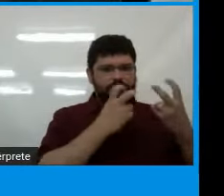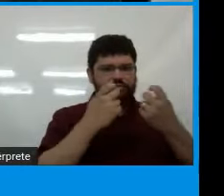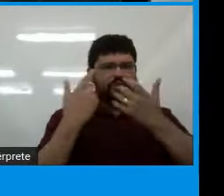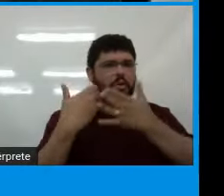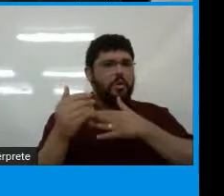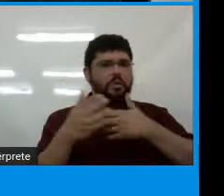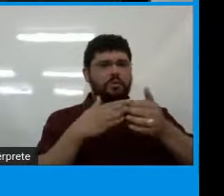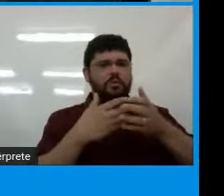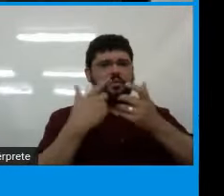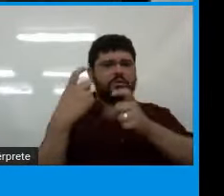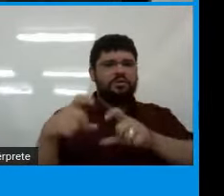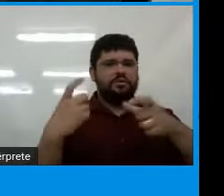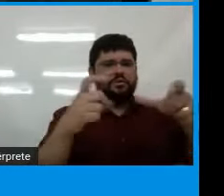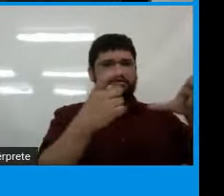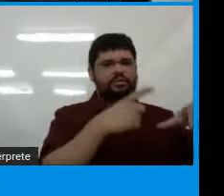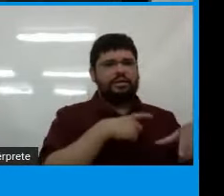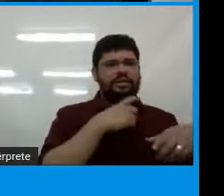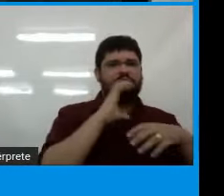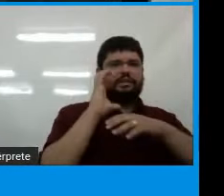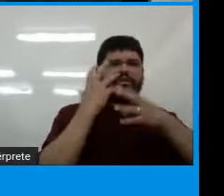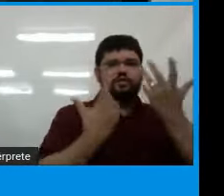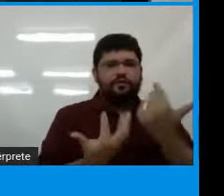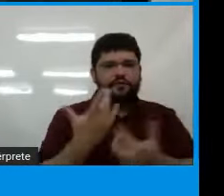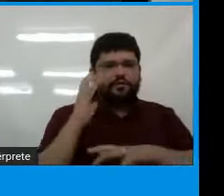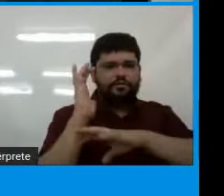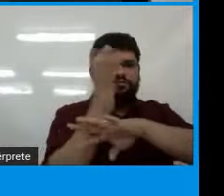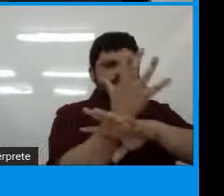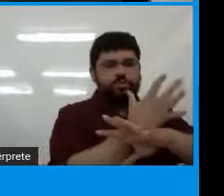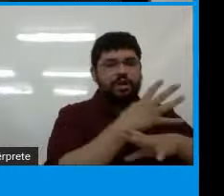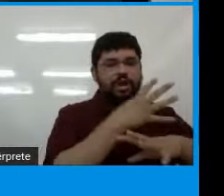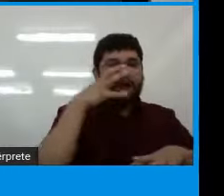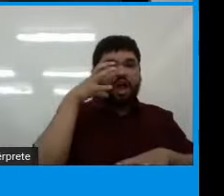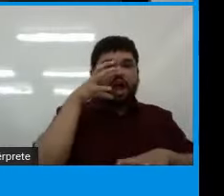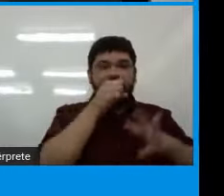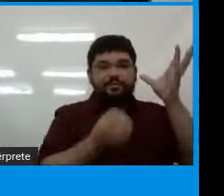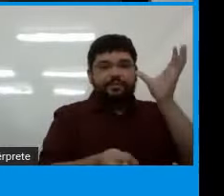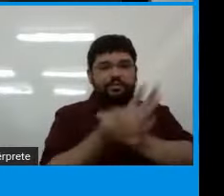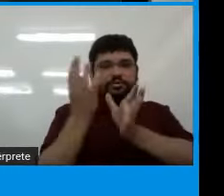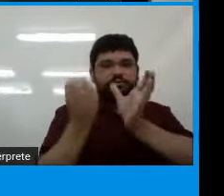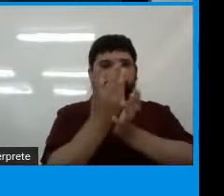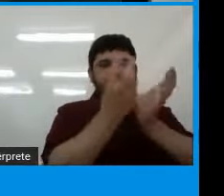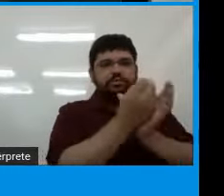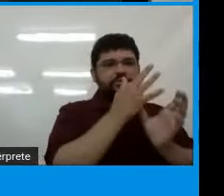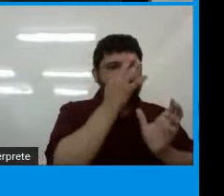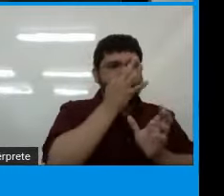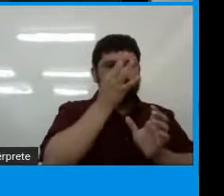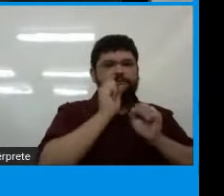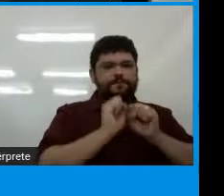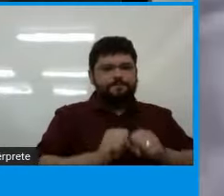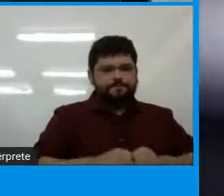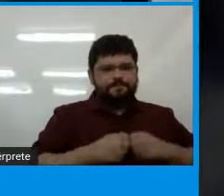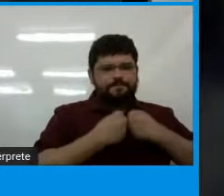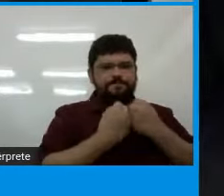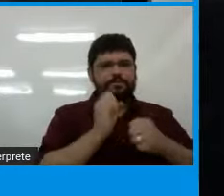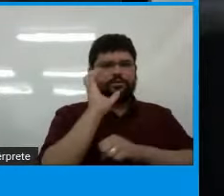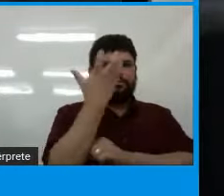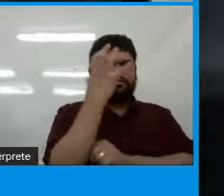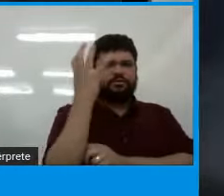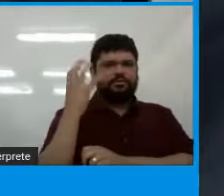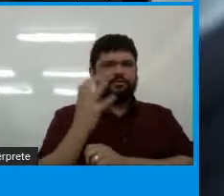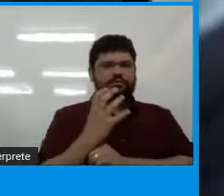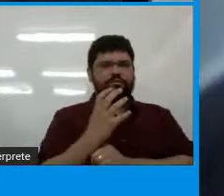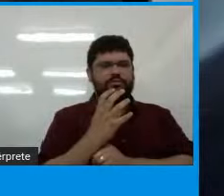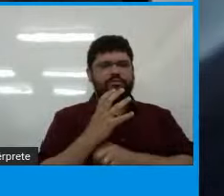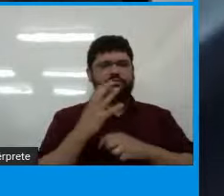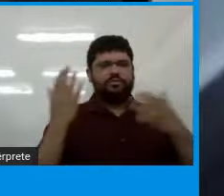fogo, rapidamente consegue se recuperar e florescer novamente. Isso é resiliência ambiental. Agora é